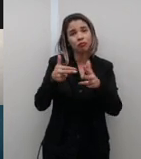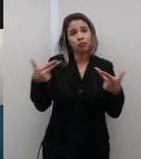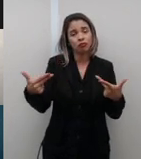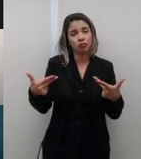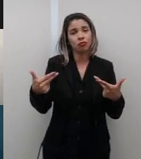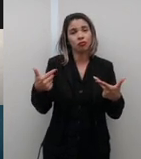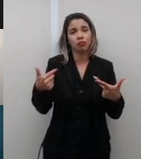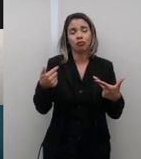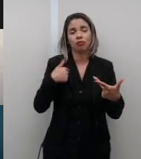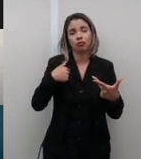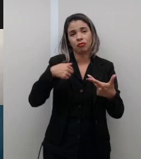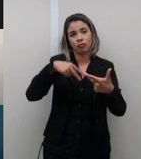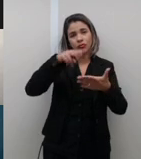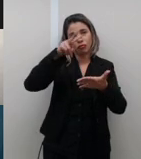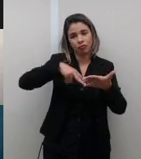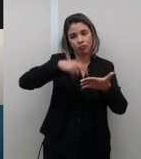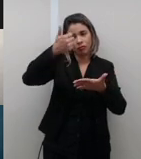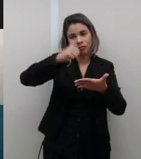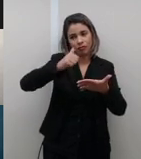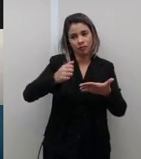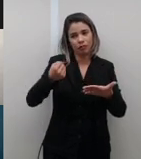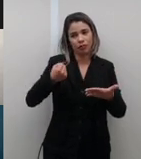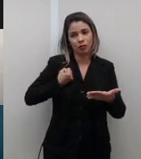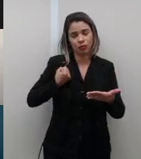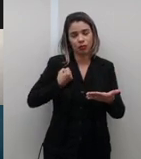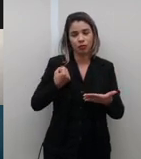Estou pedindo só pegar o número, por gentileza.